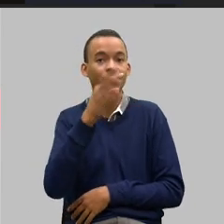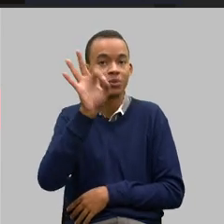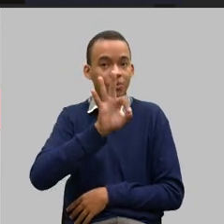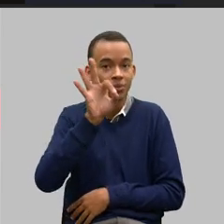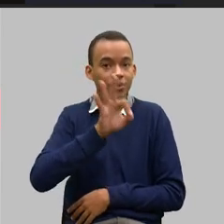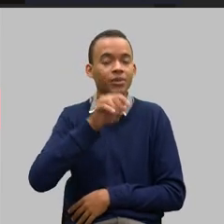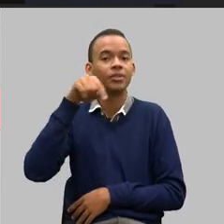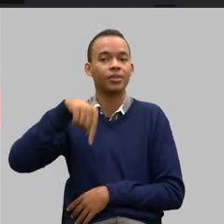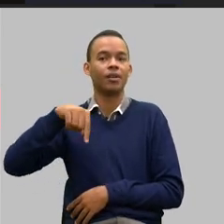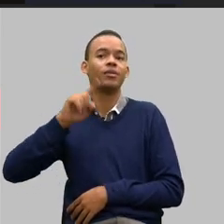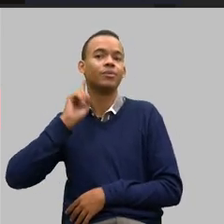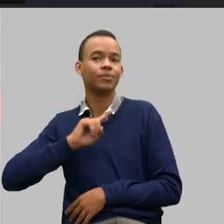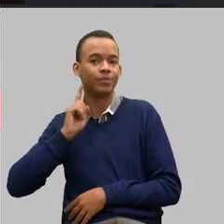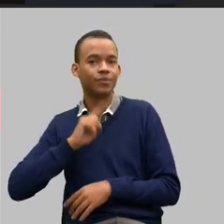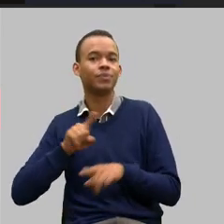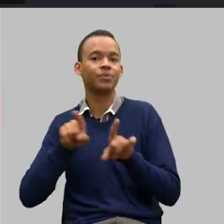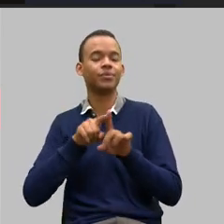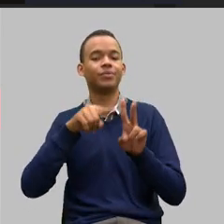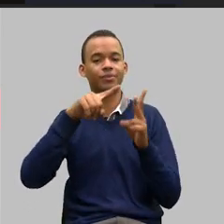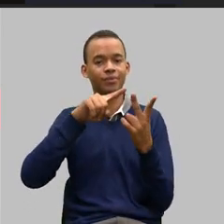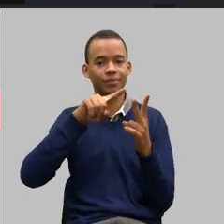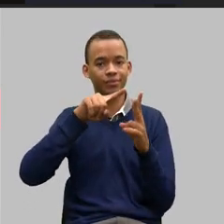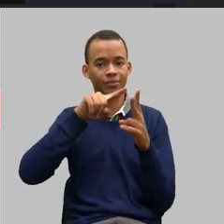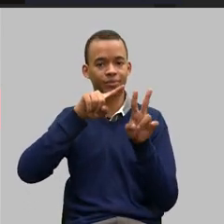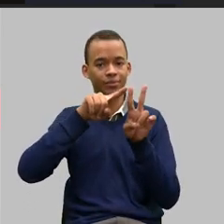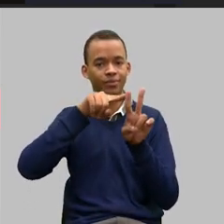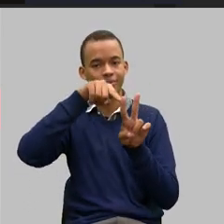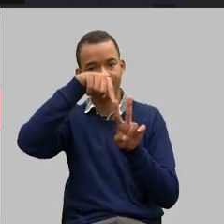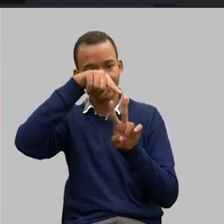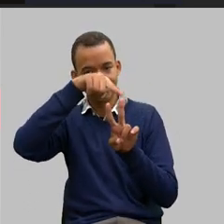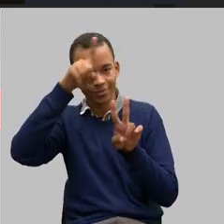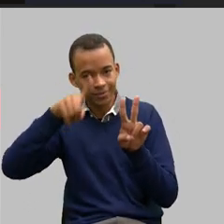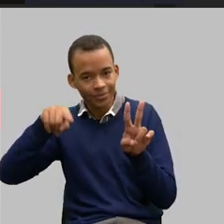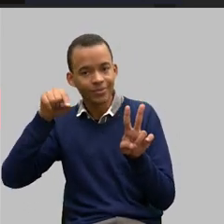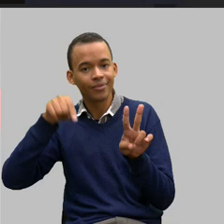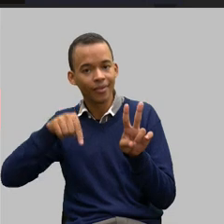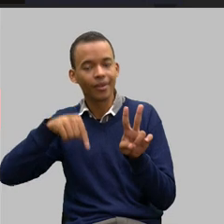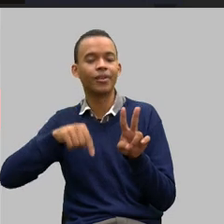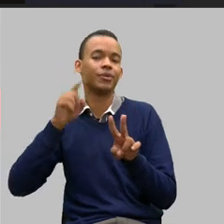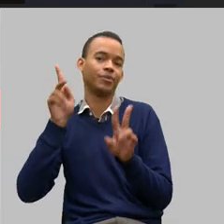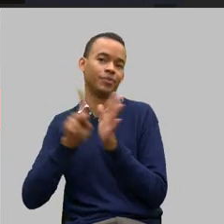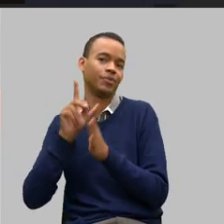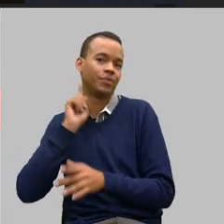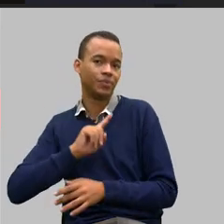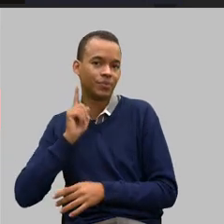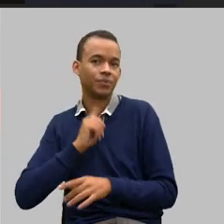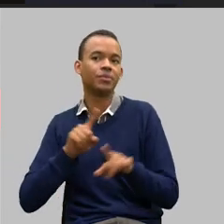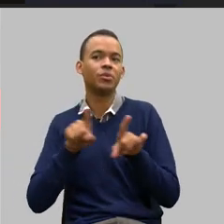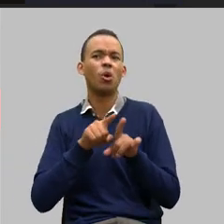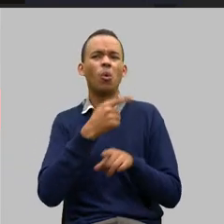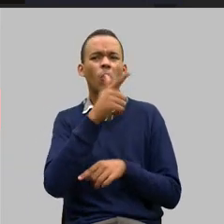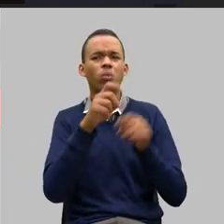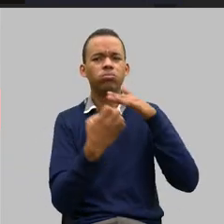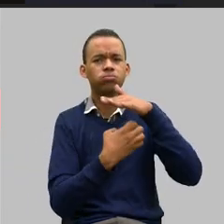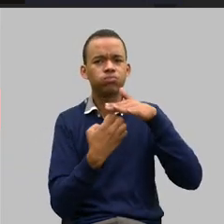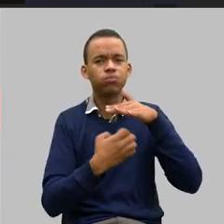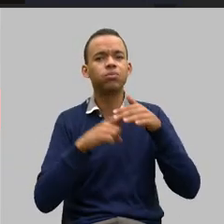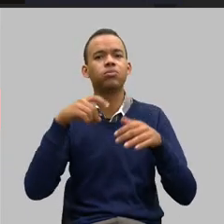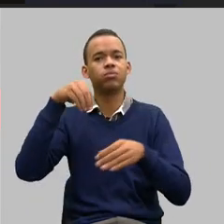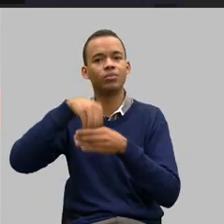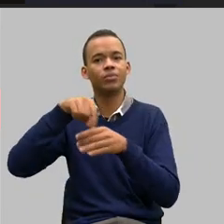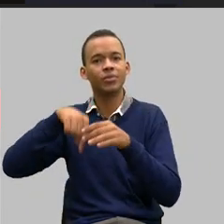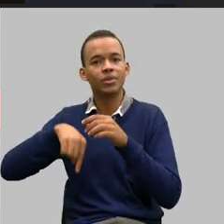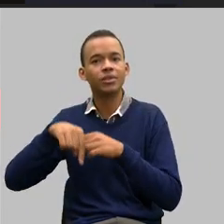Vitória Minas da Vale tá aqui em Minas Gerais 48% da ferrovia centro Atlântica tá aqui em Minas e 45% da